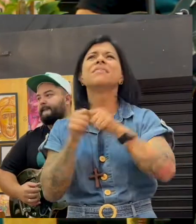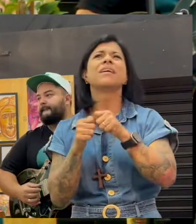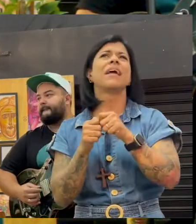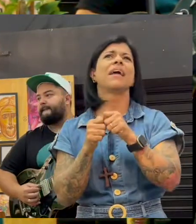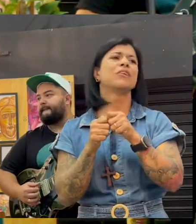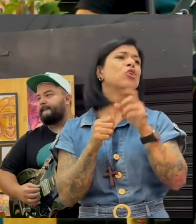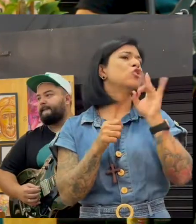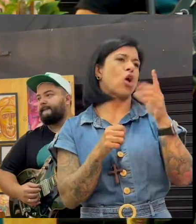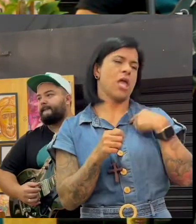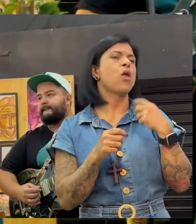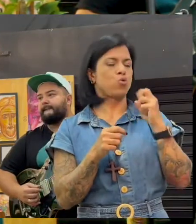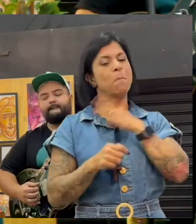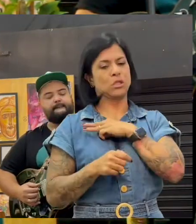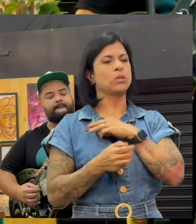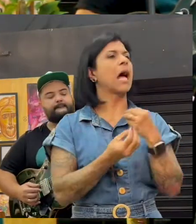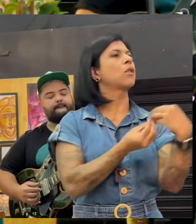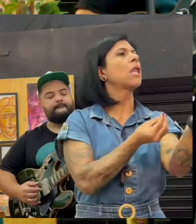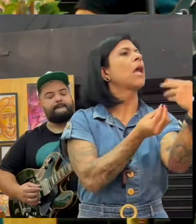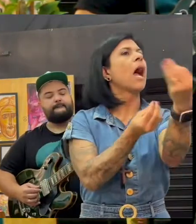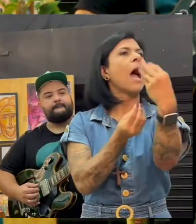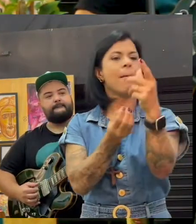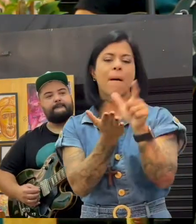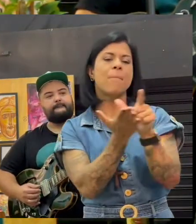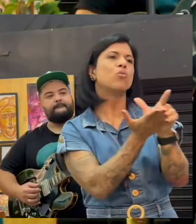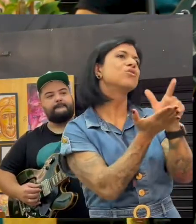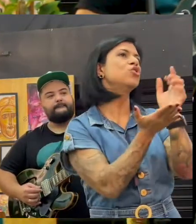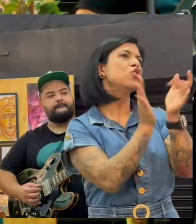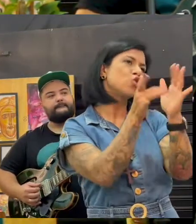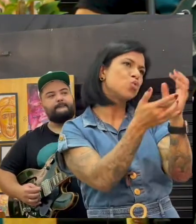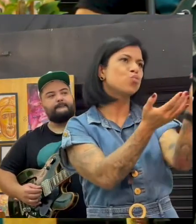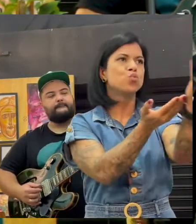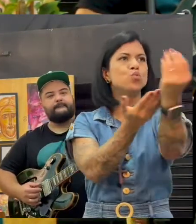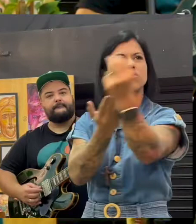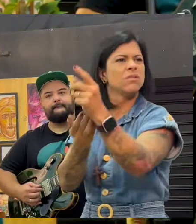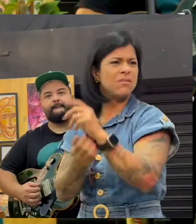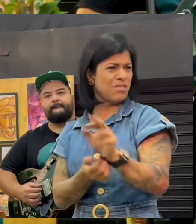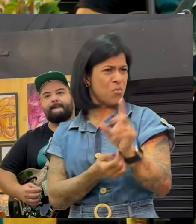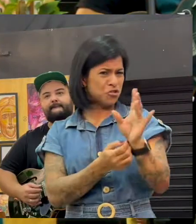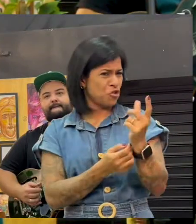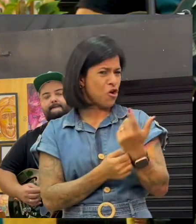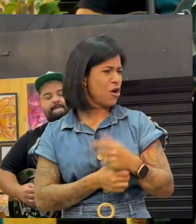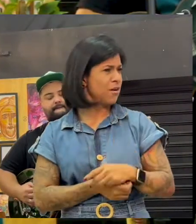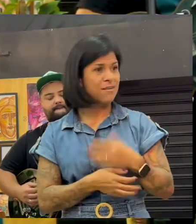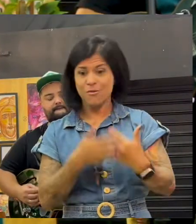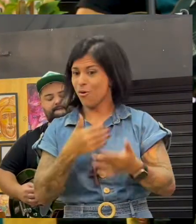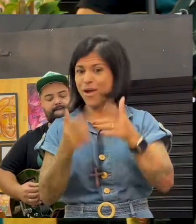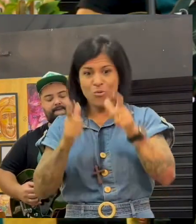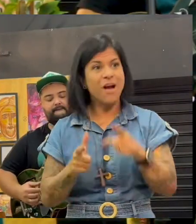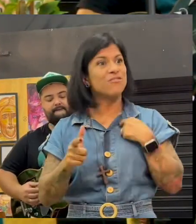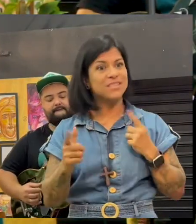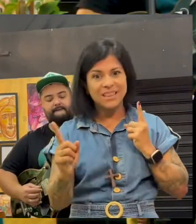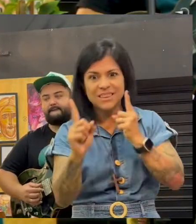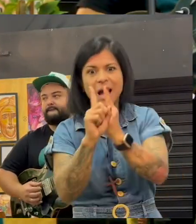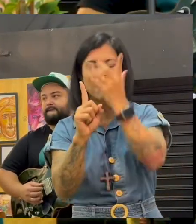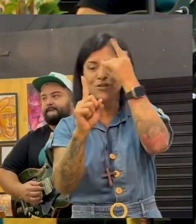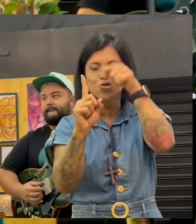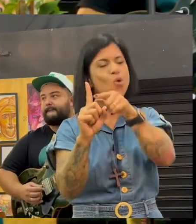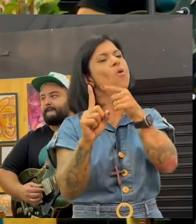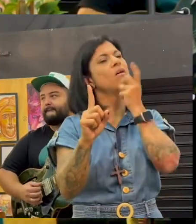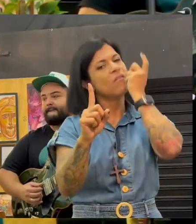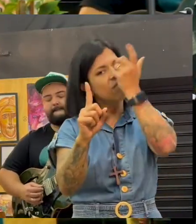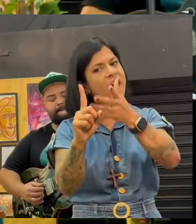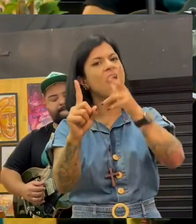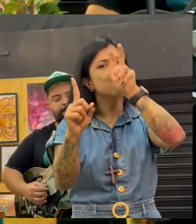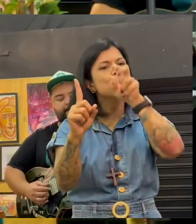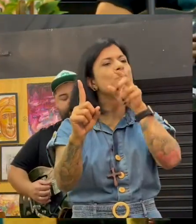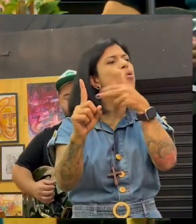entregando panfleto todo dia. Se você é cristão, você é uma missão. Então, onde quer